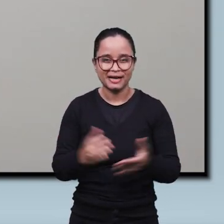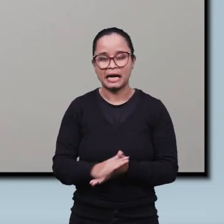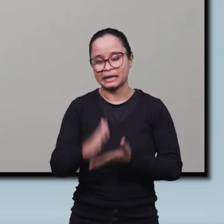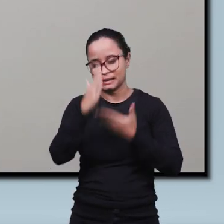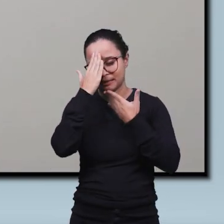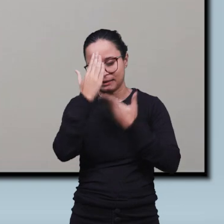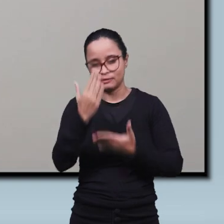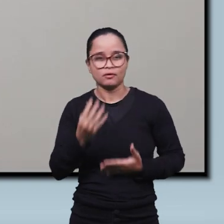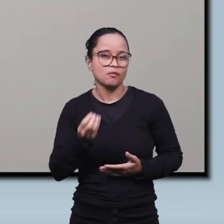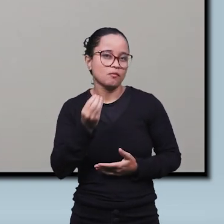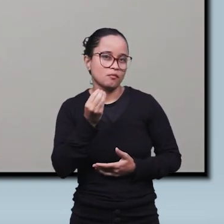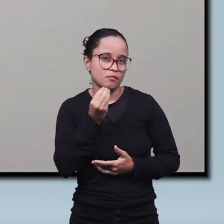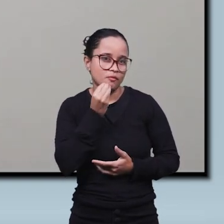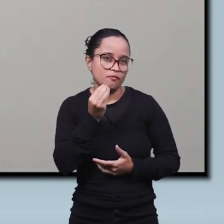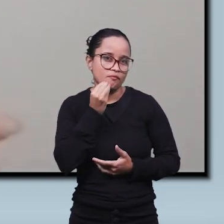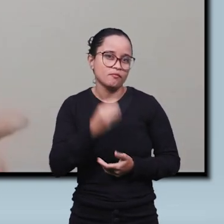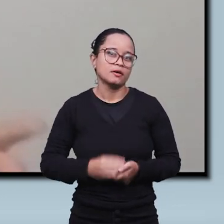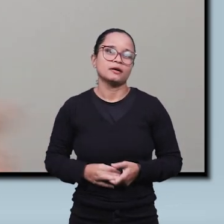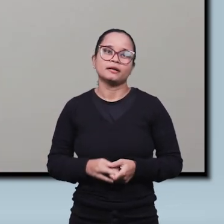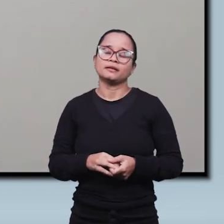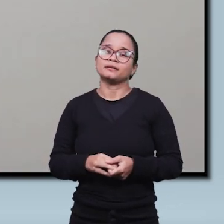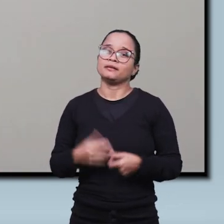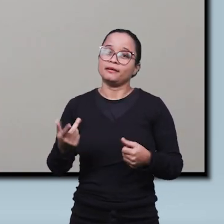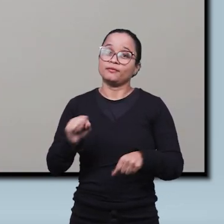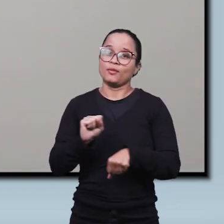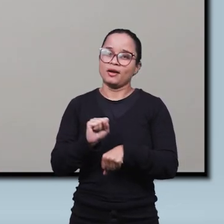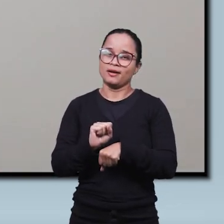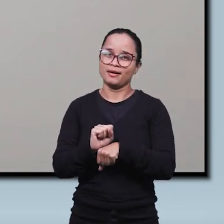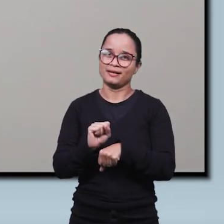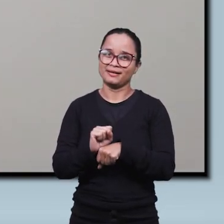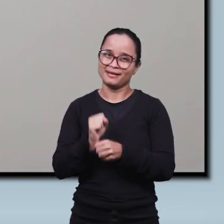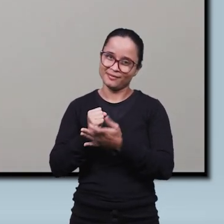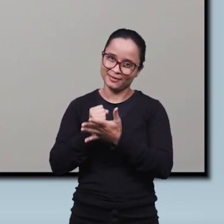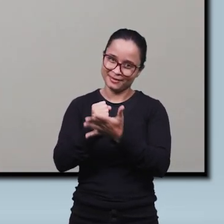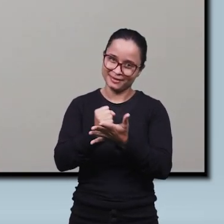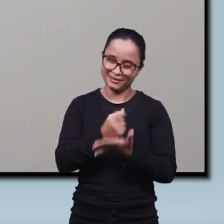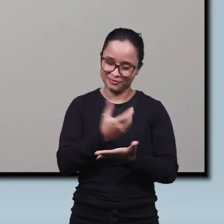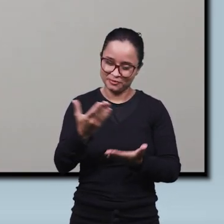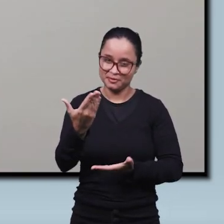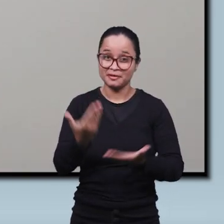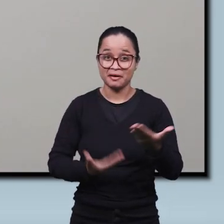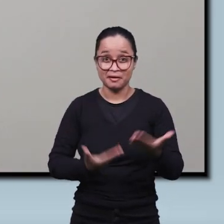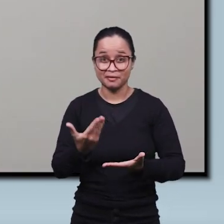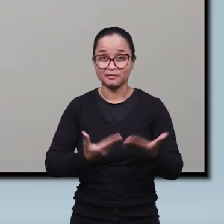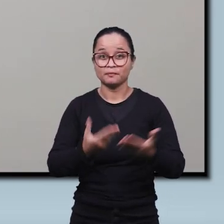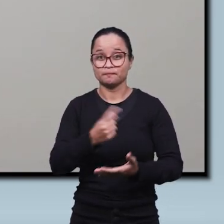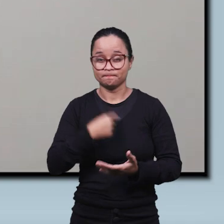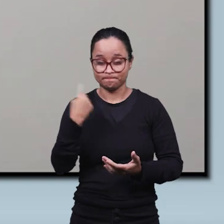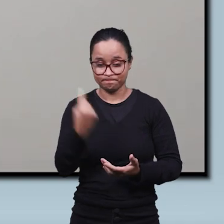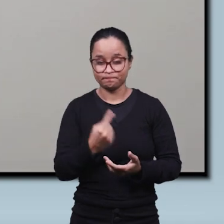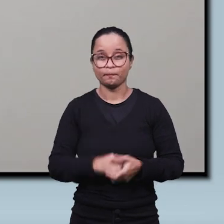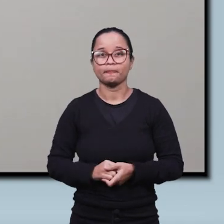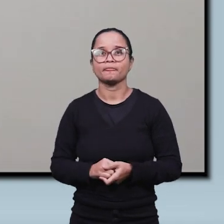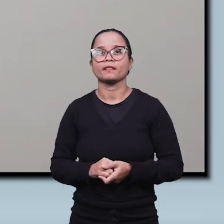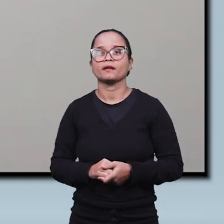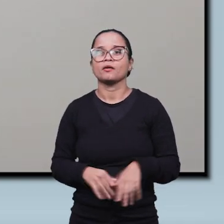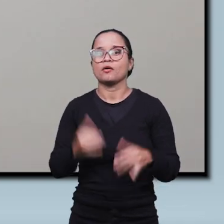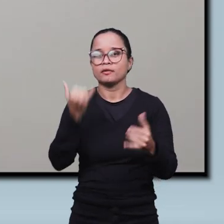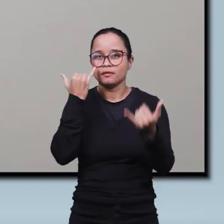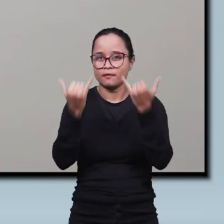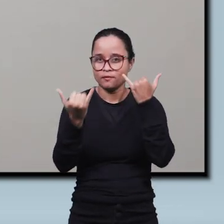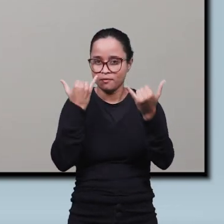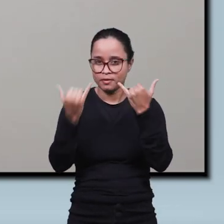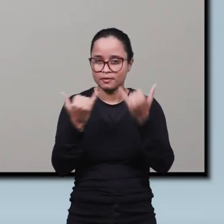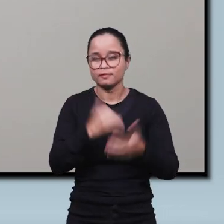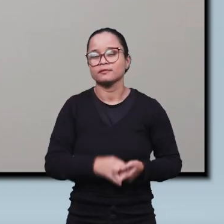agradeço a oportunidade e espero ter auxiliado assim os nossos irmãos com um pouco das